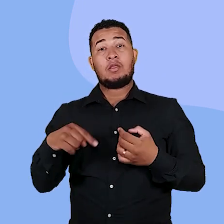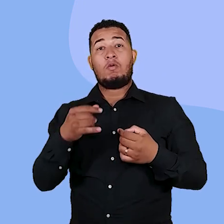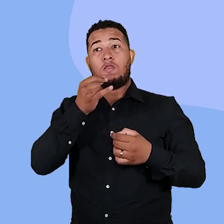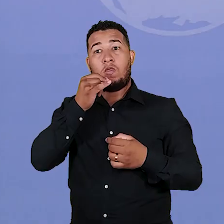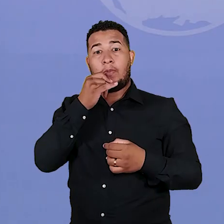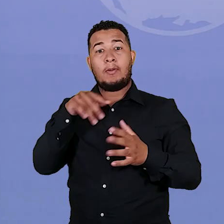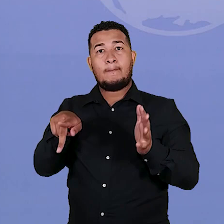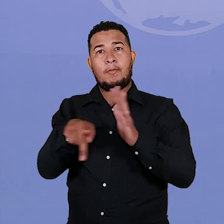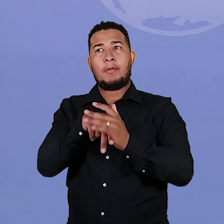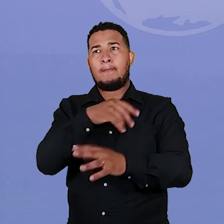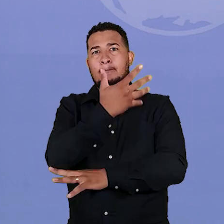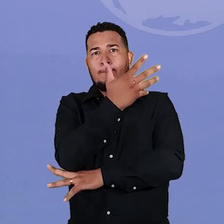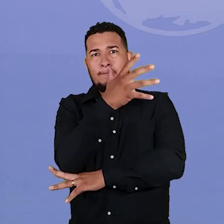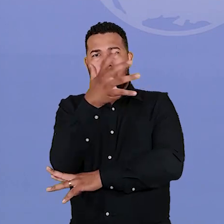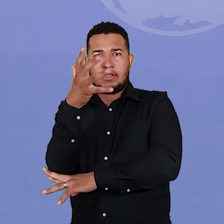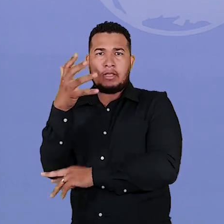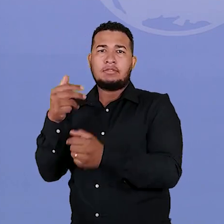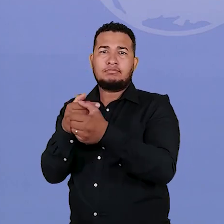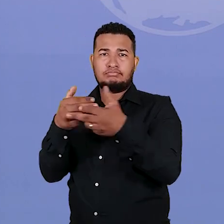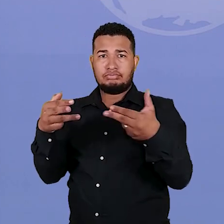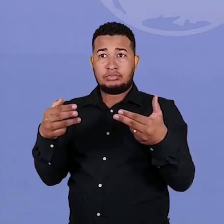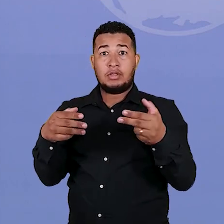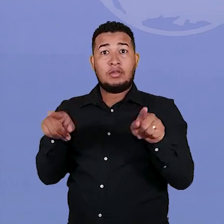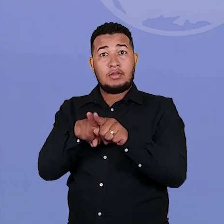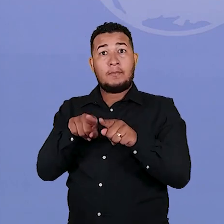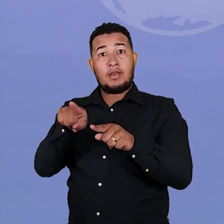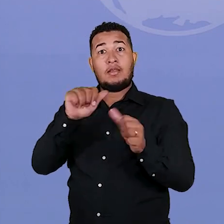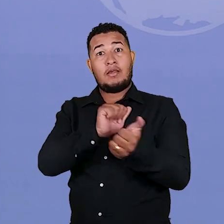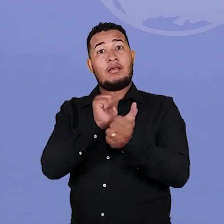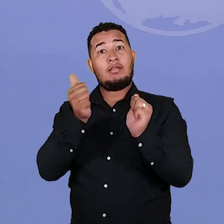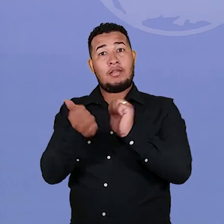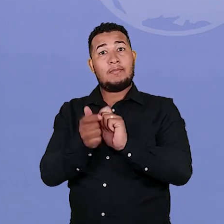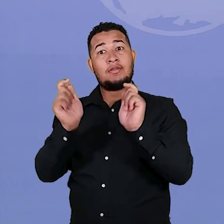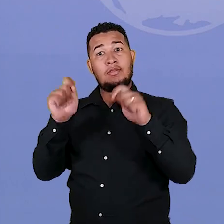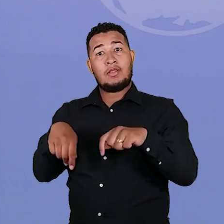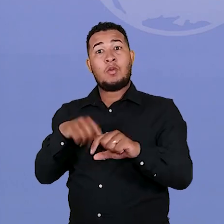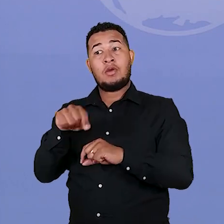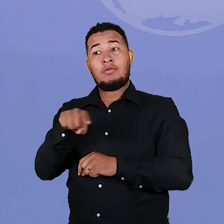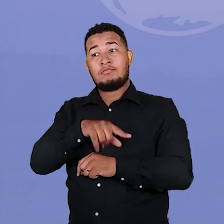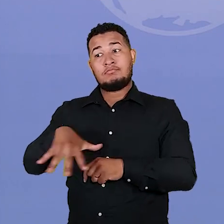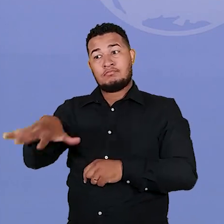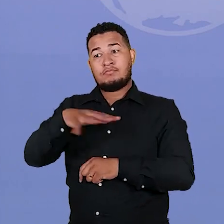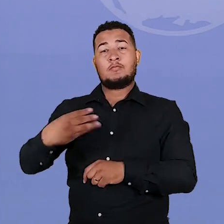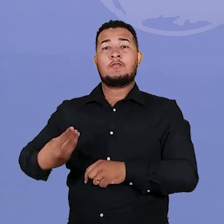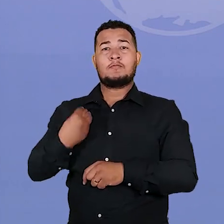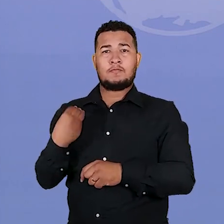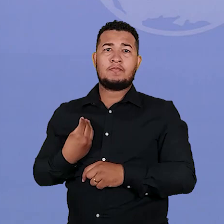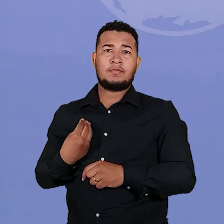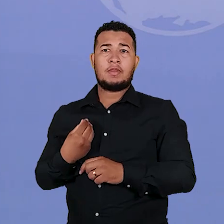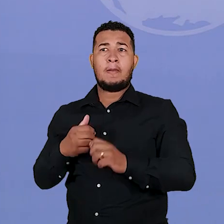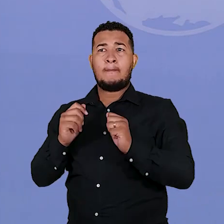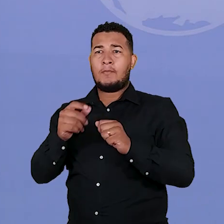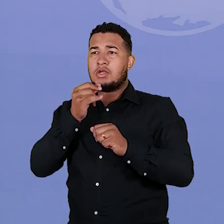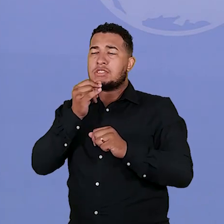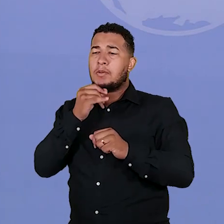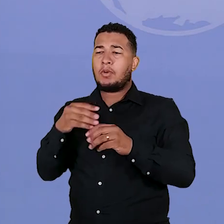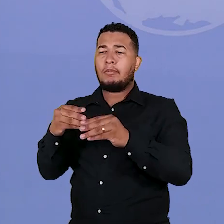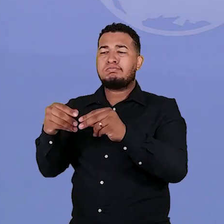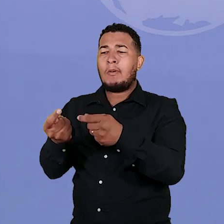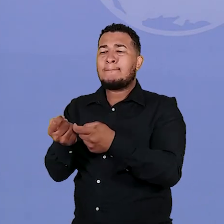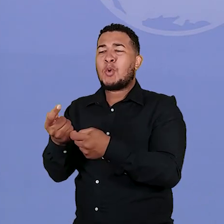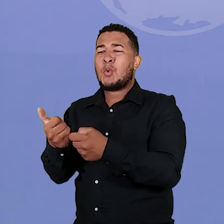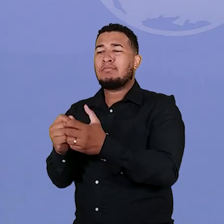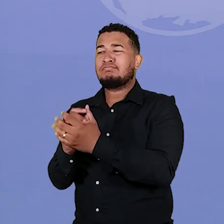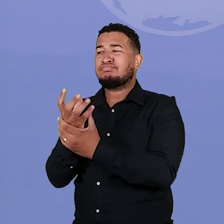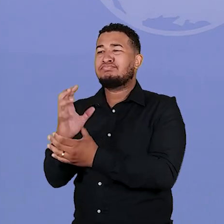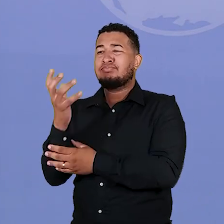nutrientes. Então, as plantas, os vegetais, eles estão também adaptados naquele ambiente onde viveram. Pode